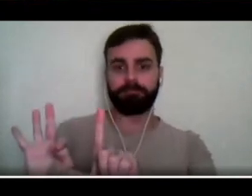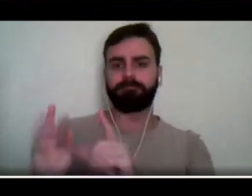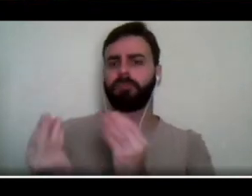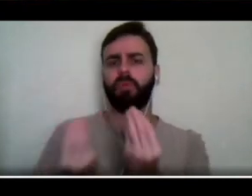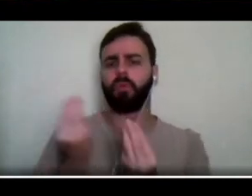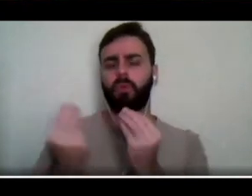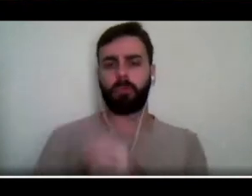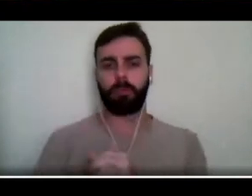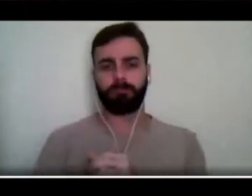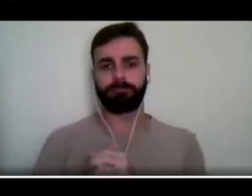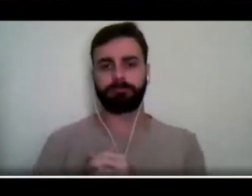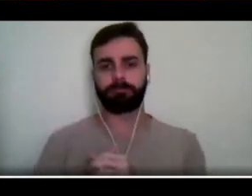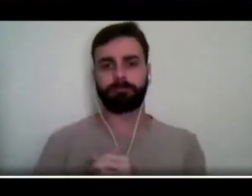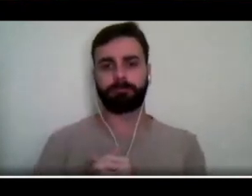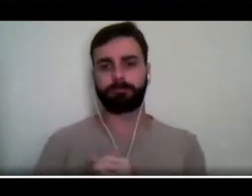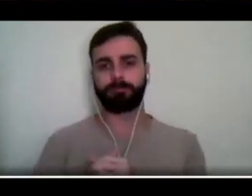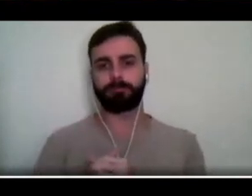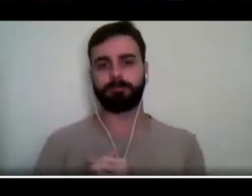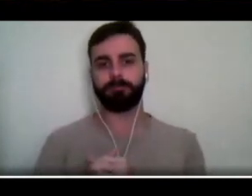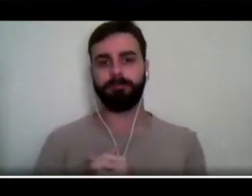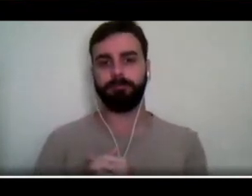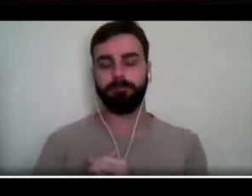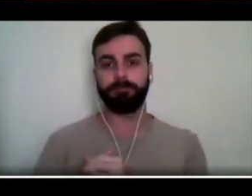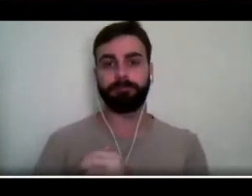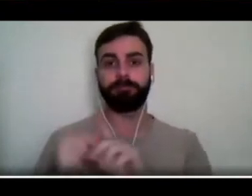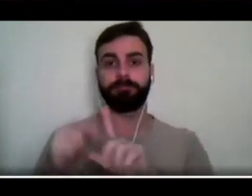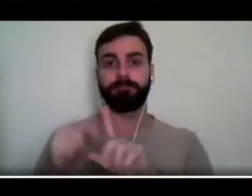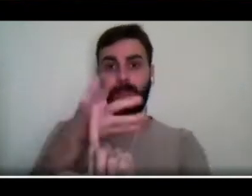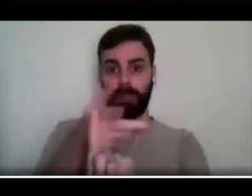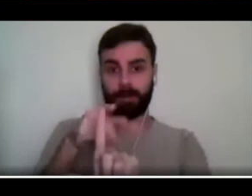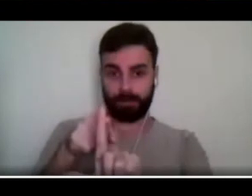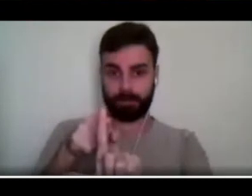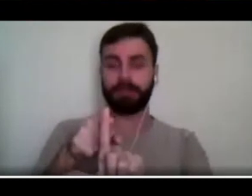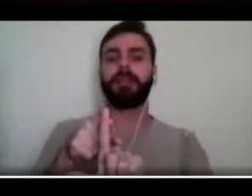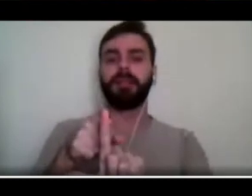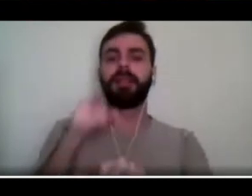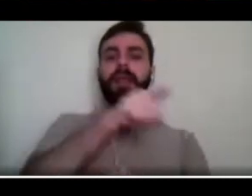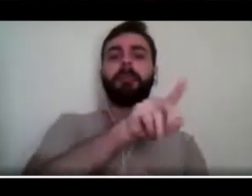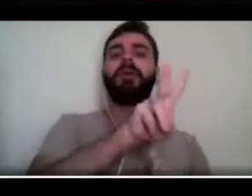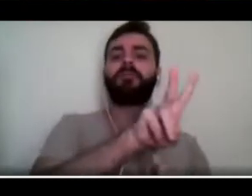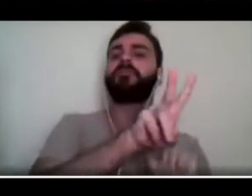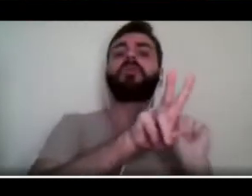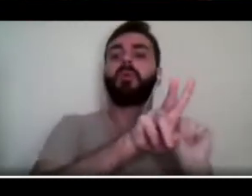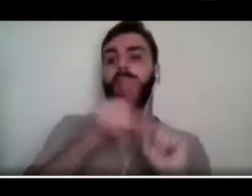da velocidade, né? Então, a aceleração aqui,